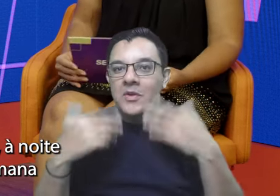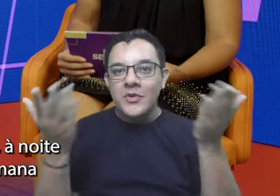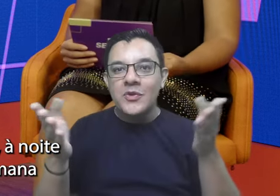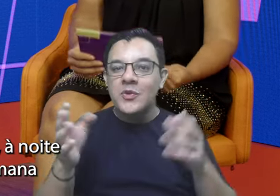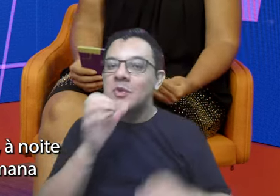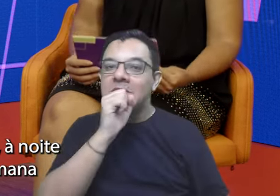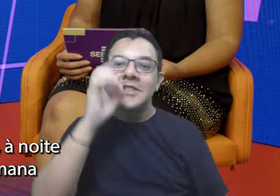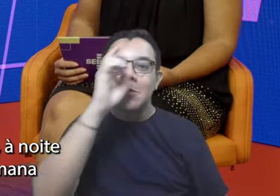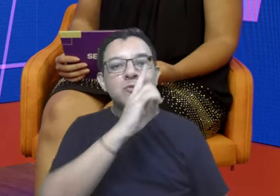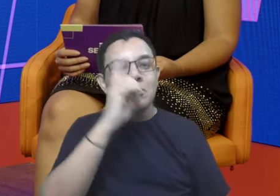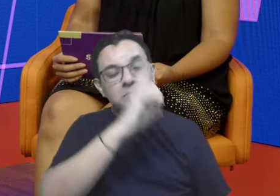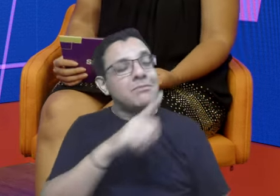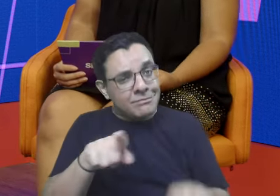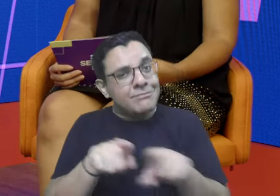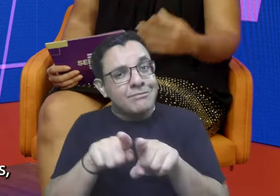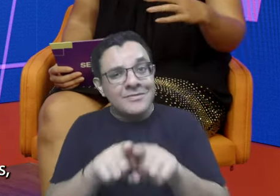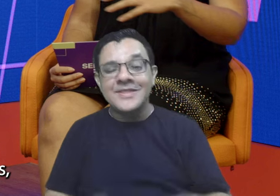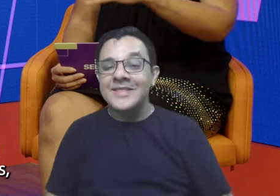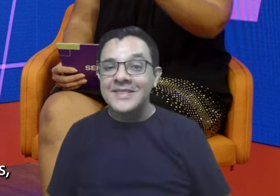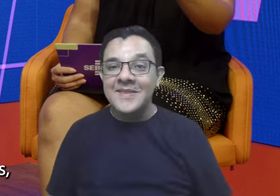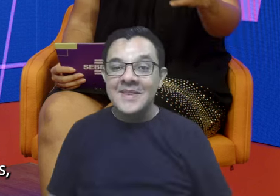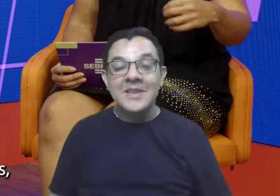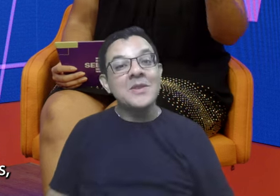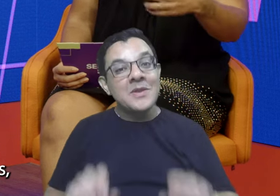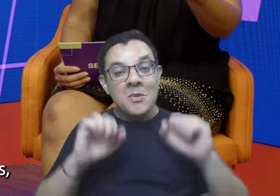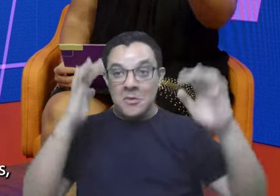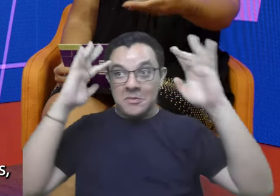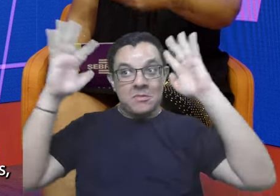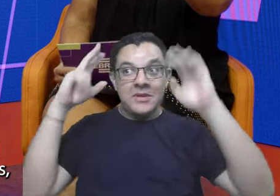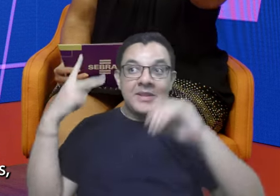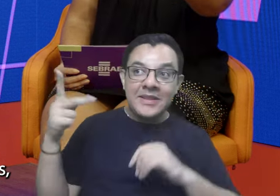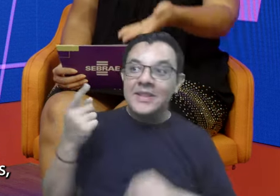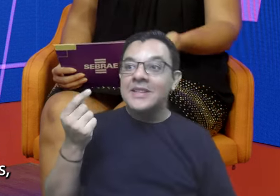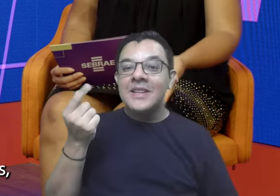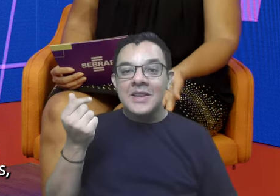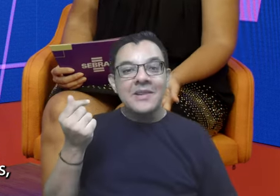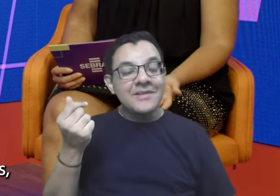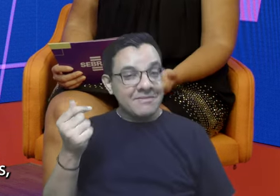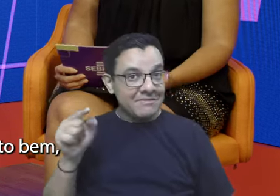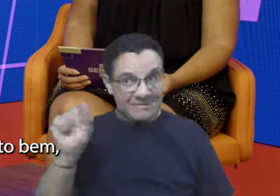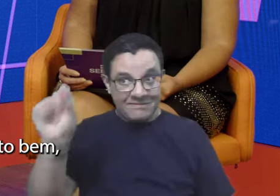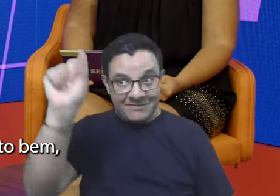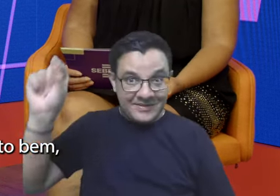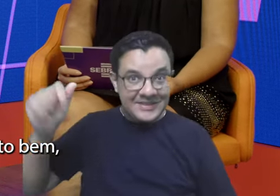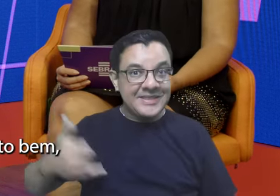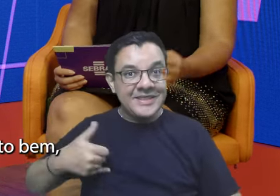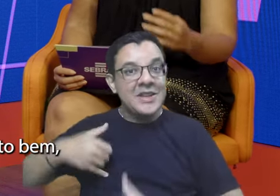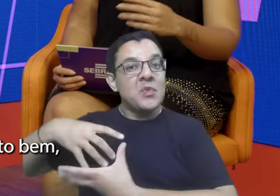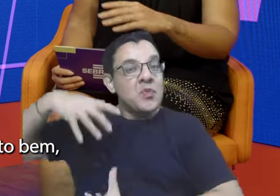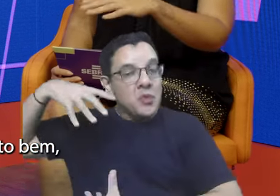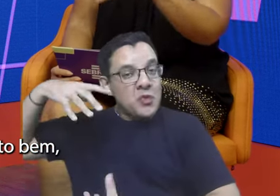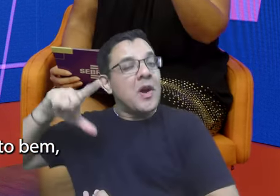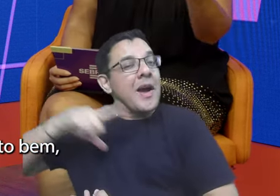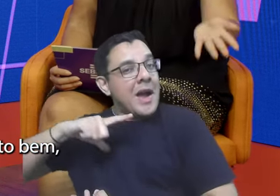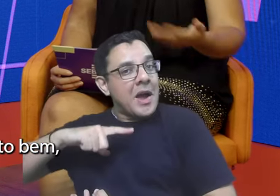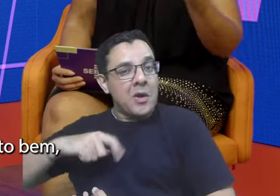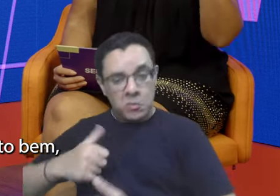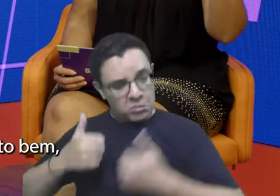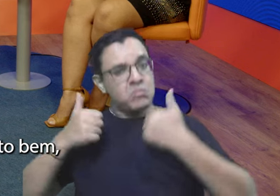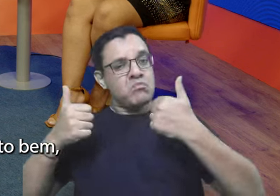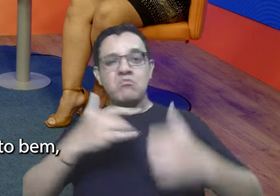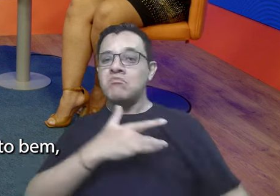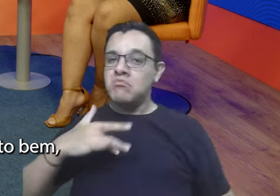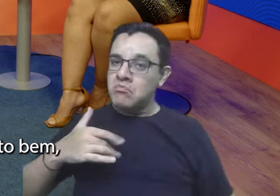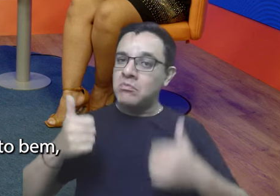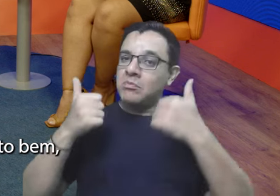no período de final de semana e tudo mais então eu posso também pensar na renda para esses para esses idosos que estão muito bem